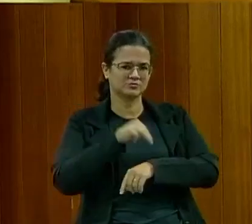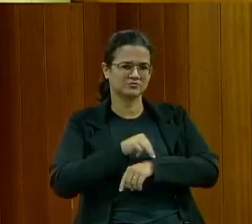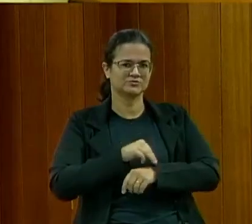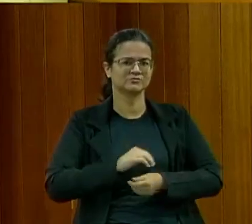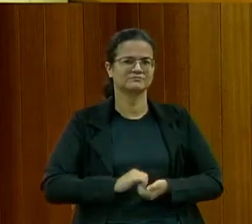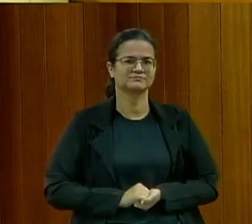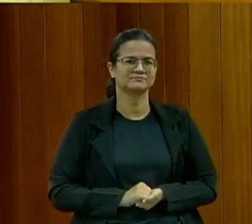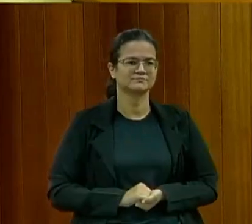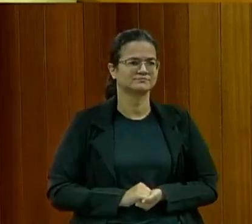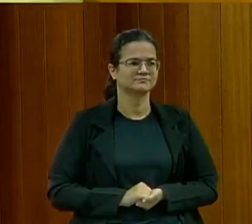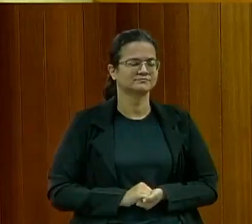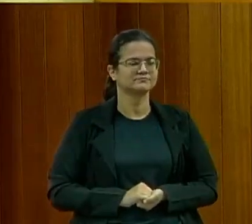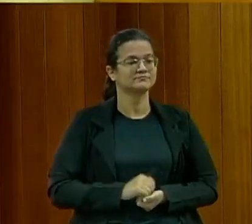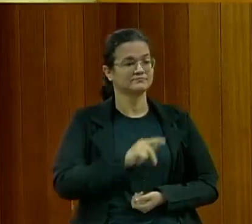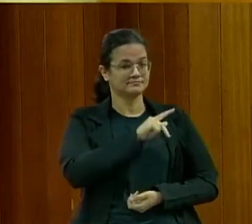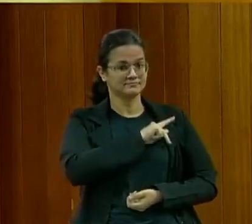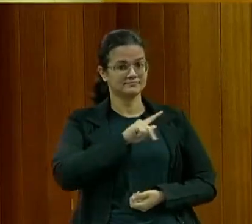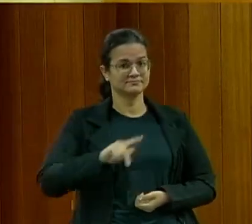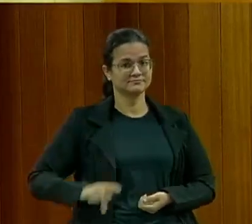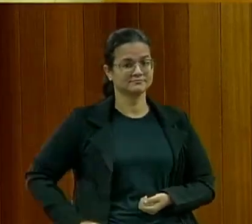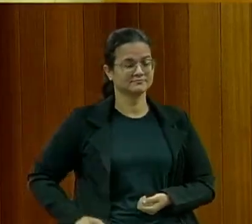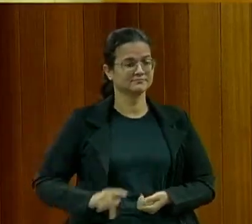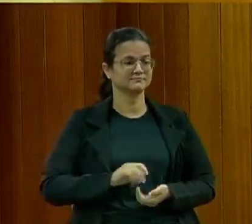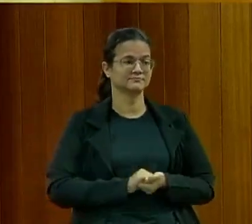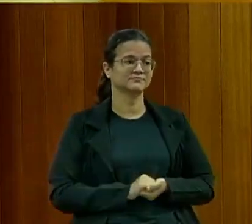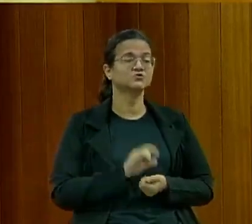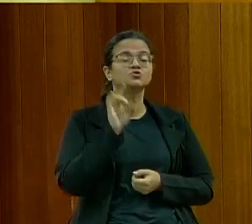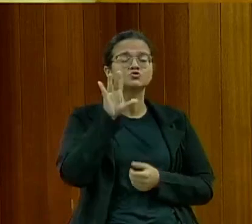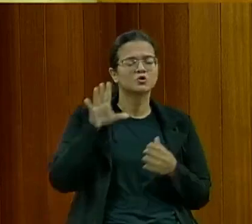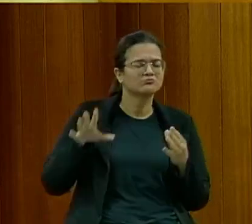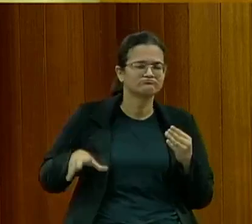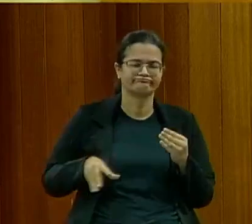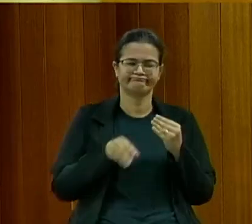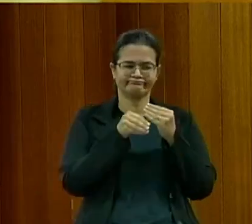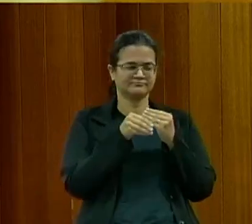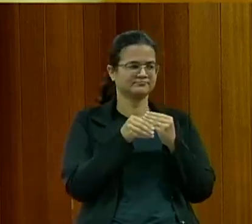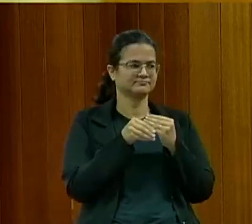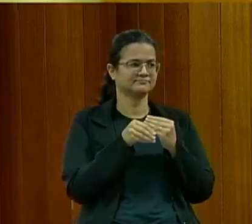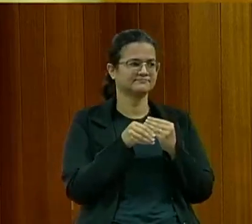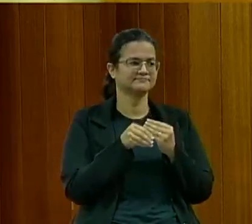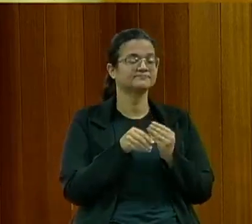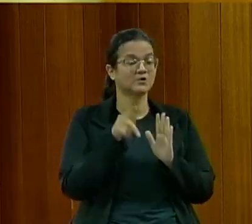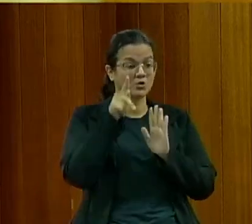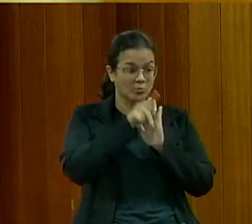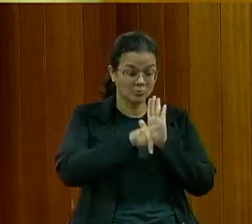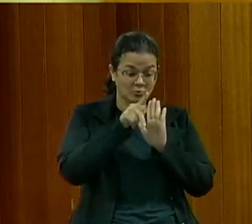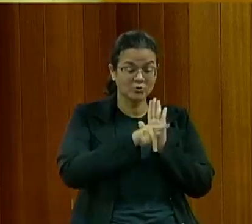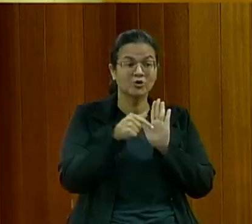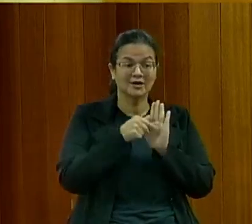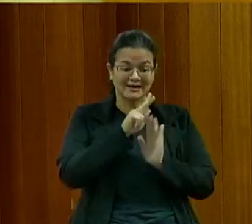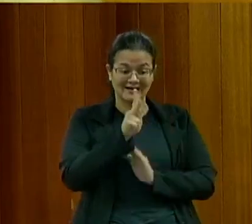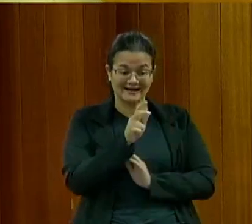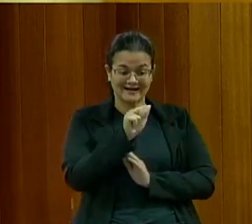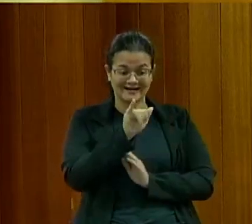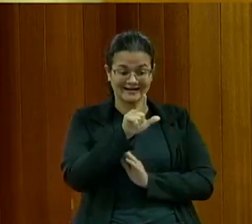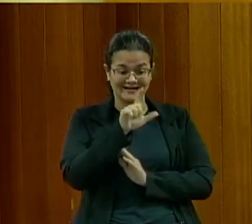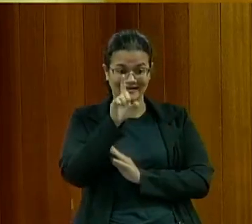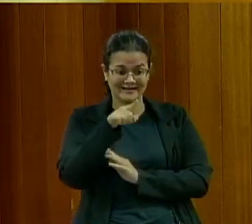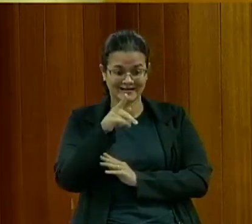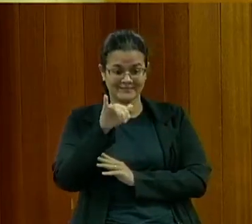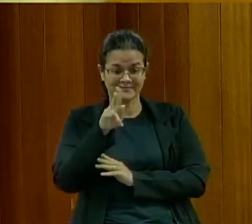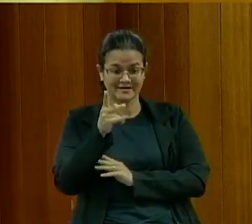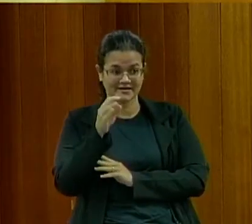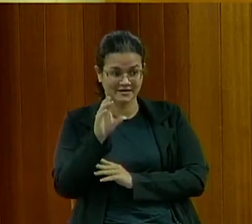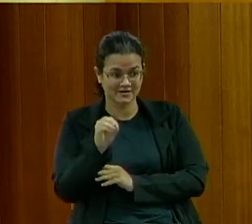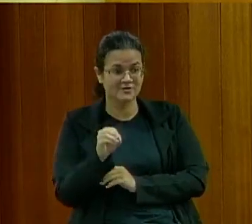Presidente, só complementar. Projeto do Ailê Pinheiro no sistema da casa, eu conferi, ele tem sim um abaixo-assinado, está